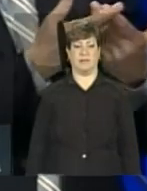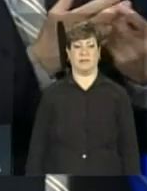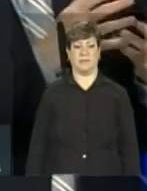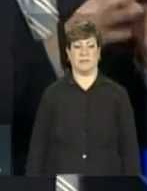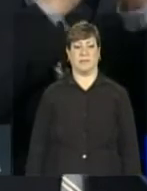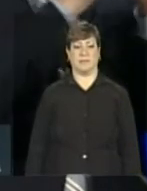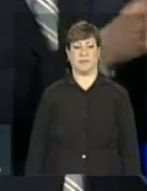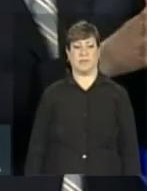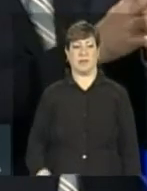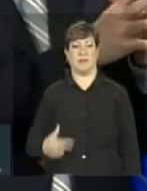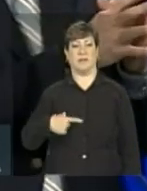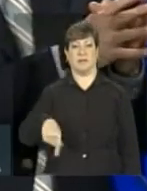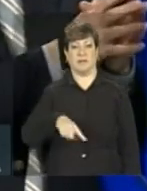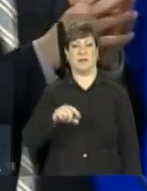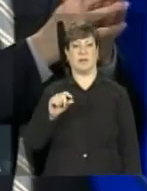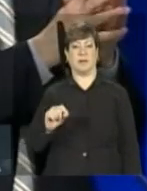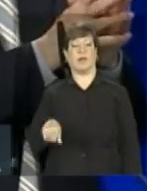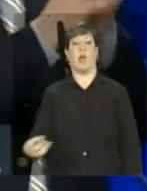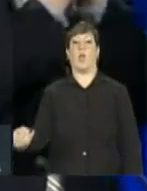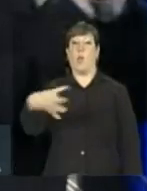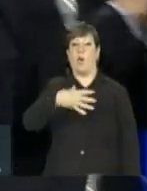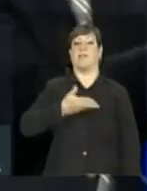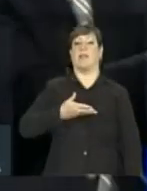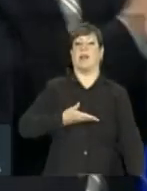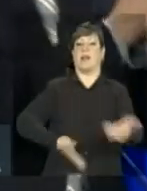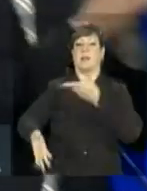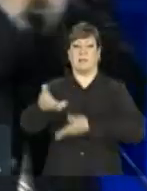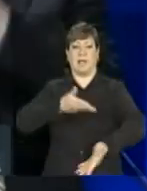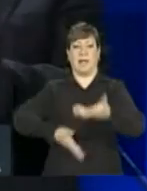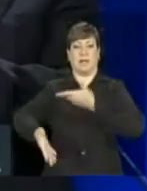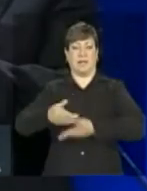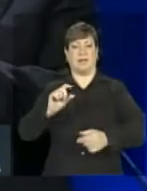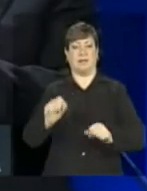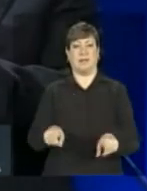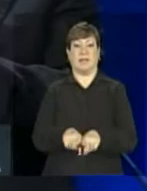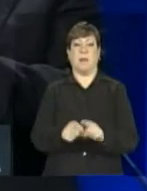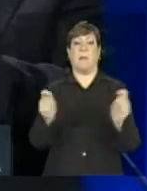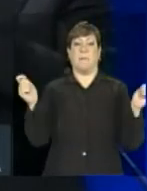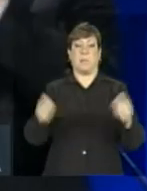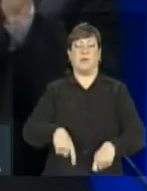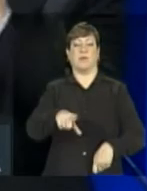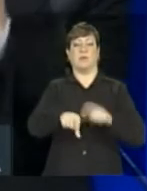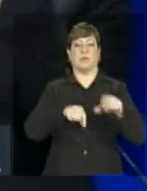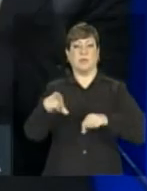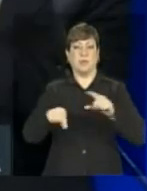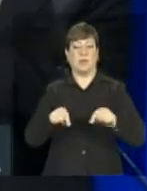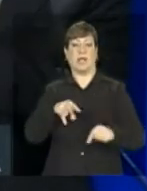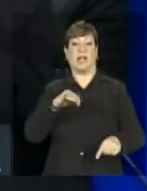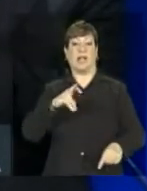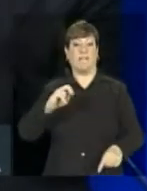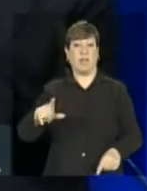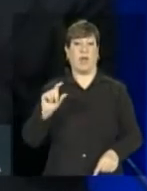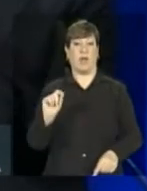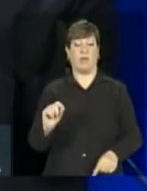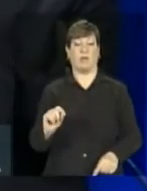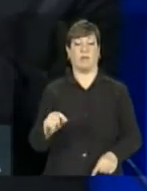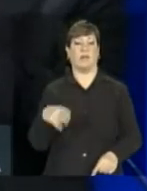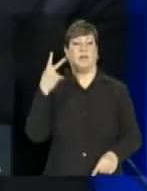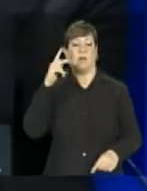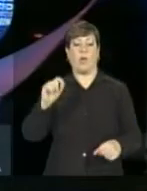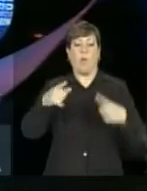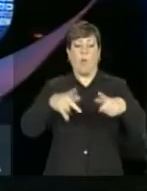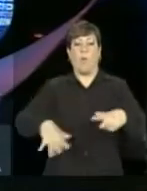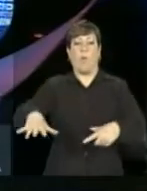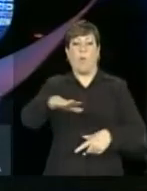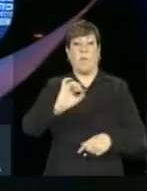Assim, construiremos novas amizades e podemos escolher os amigos em função dos interesses, não da localização.